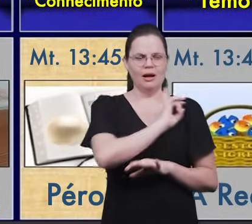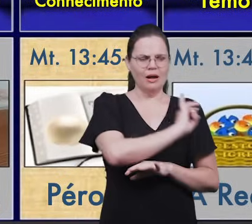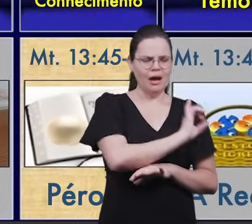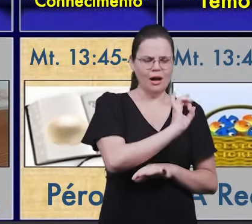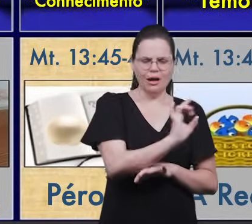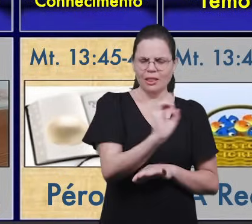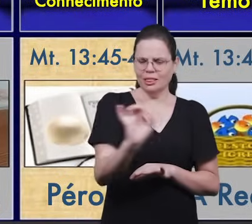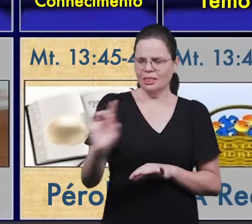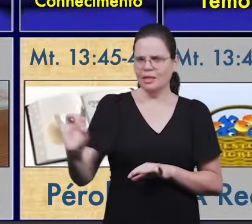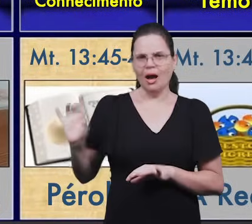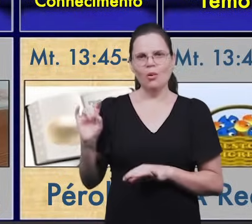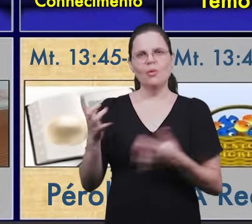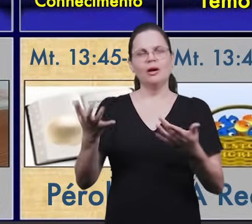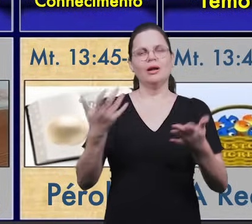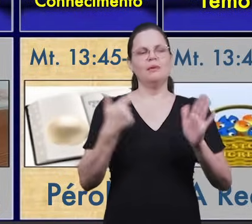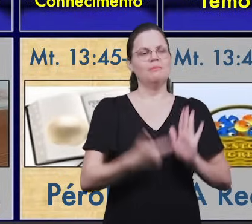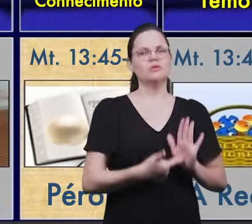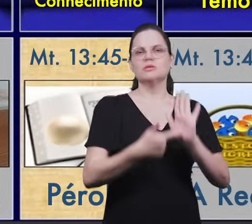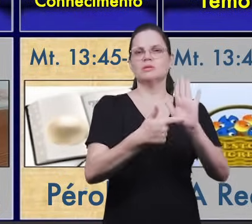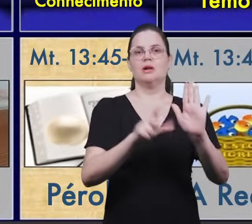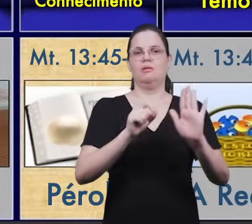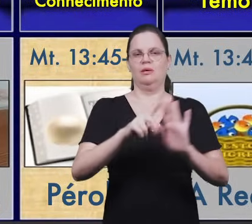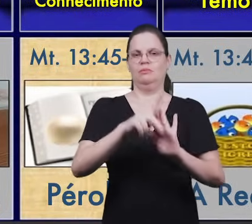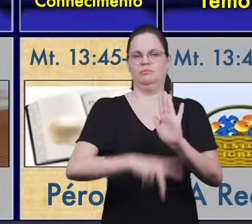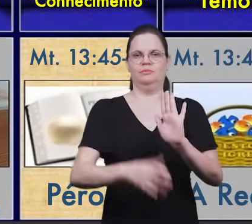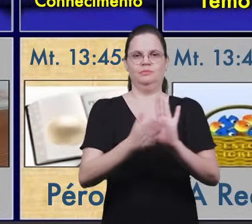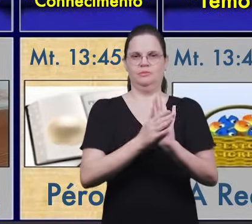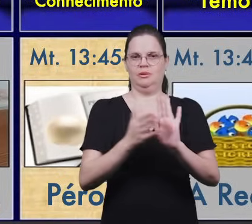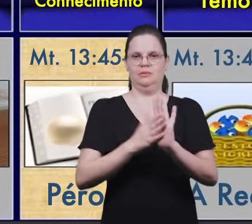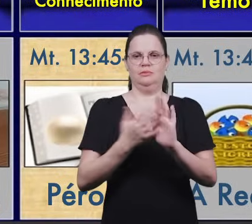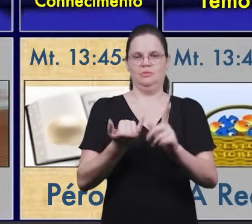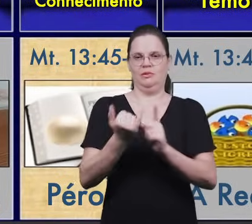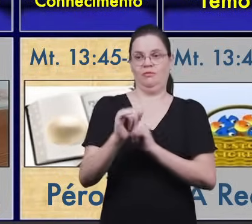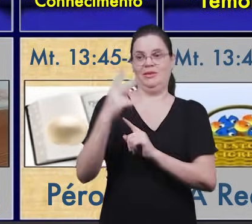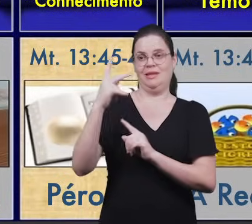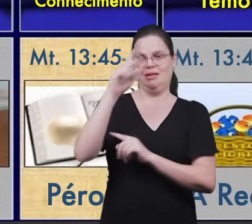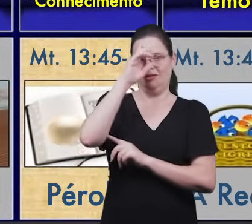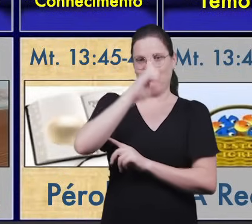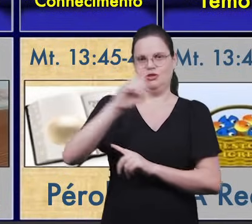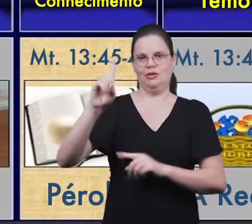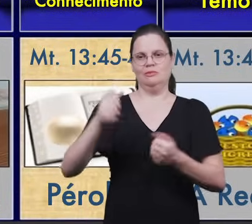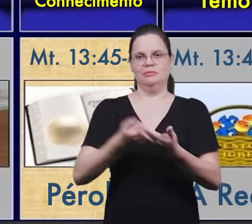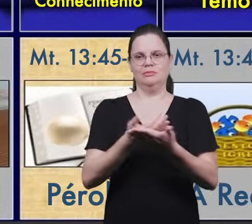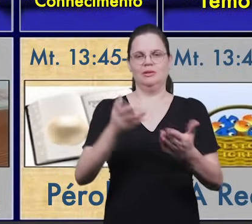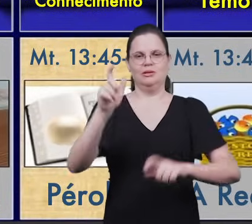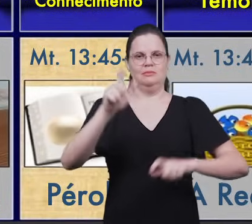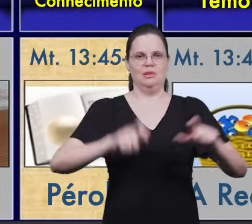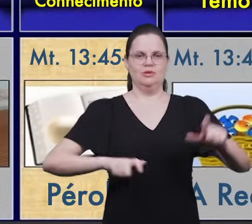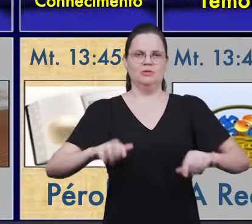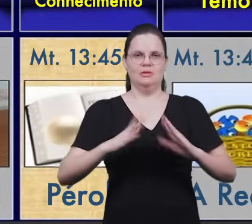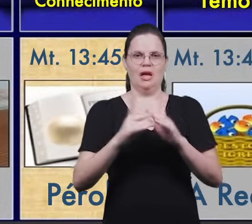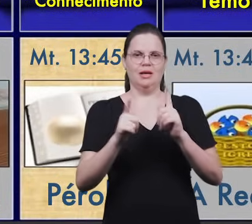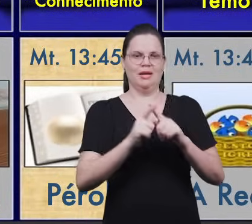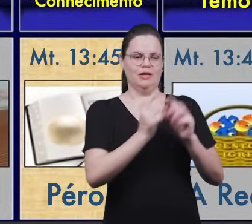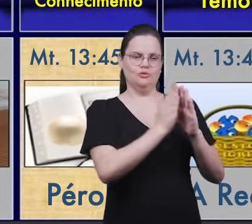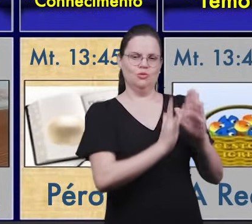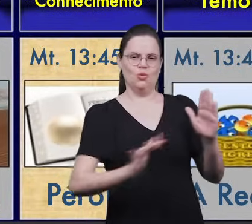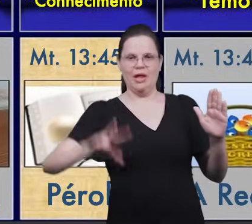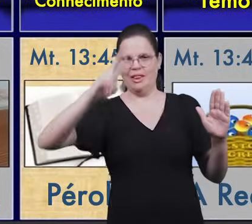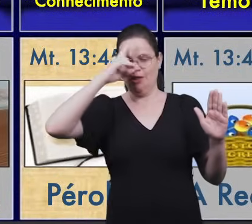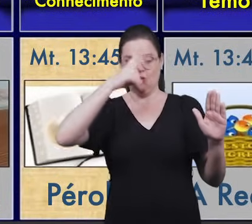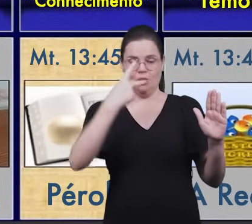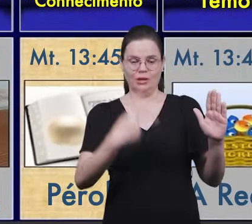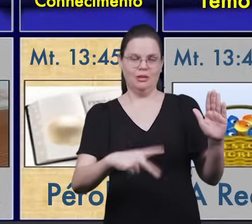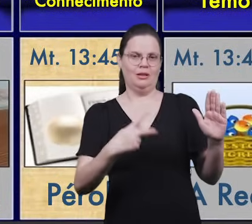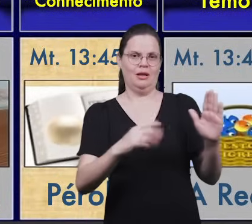cartas querem apresentar para nós é um plano profético de Deus para a igreja ao longo da existência da igreja. E é